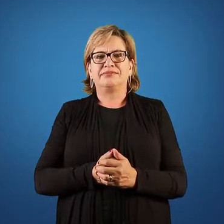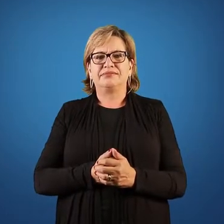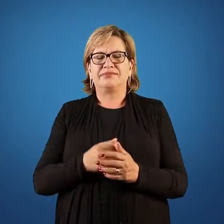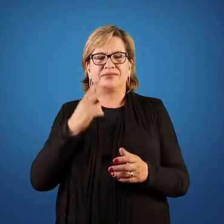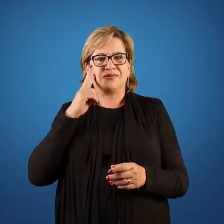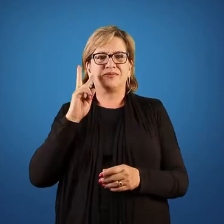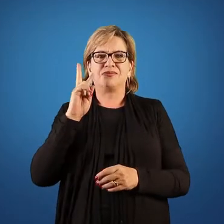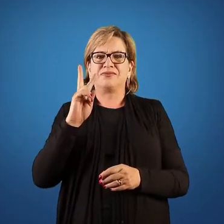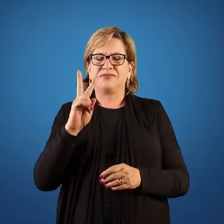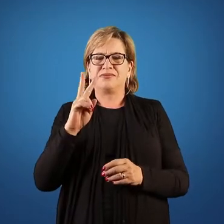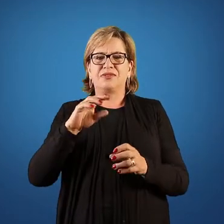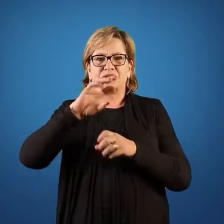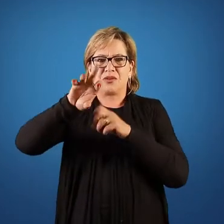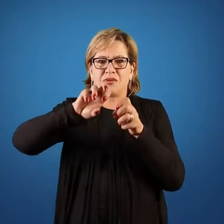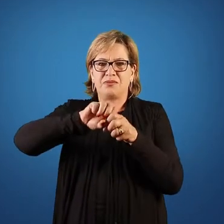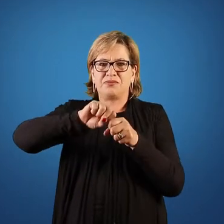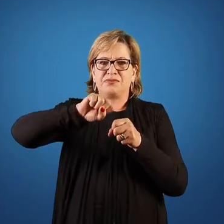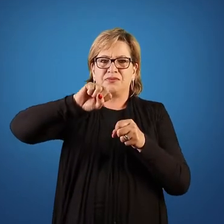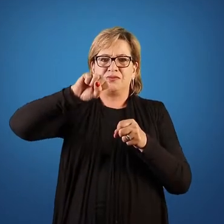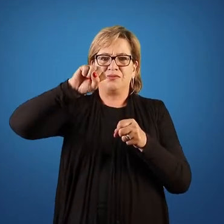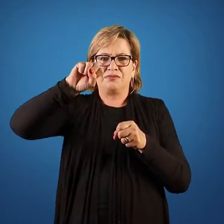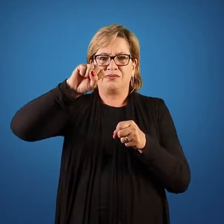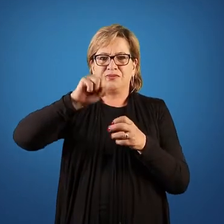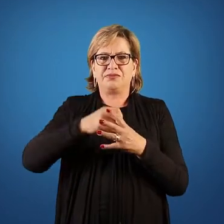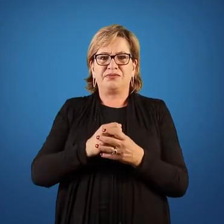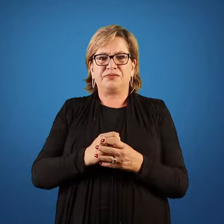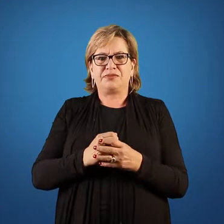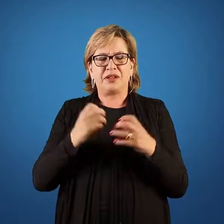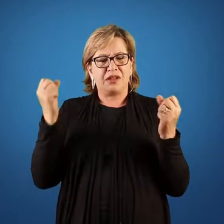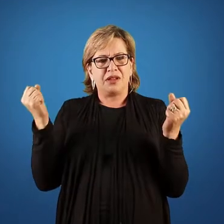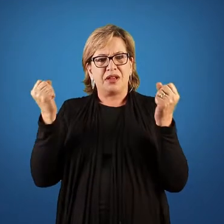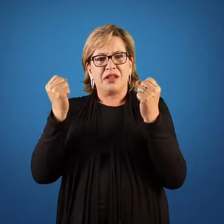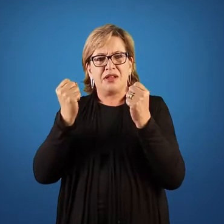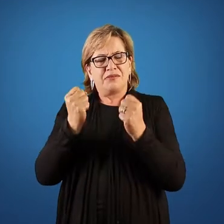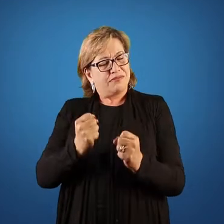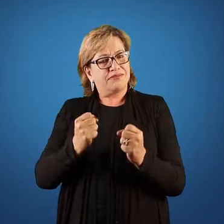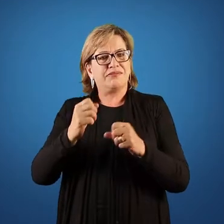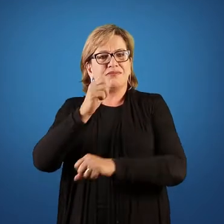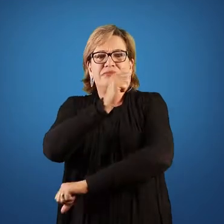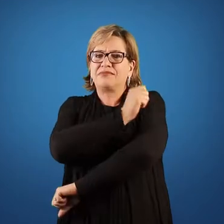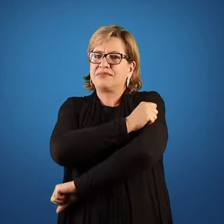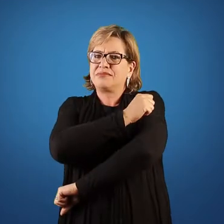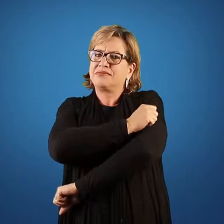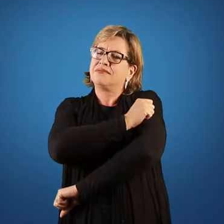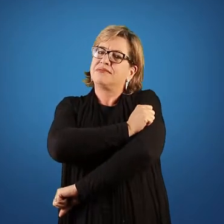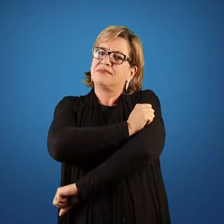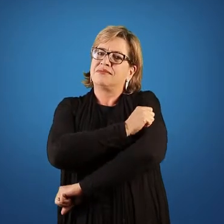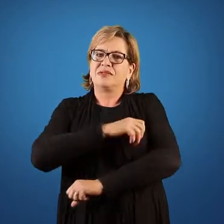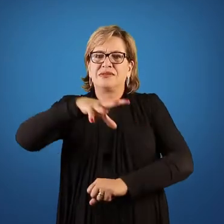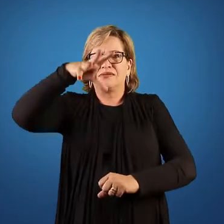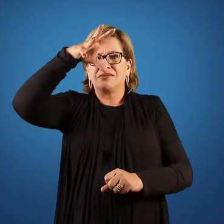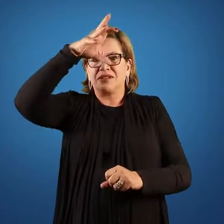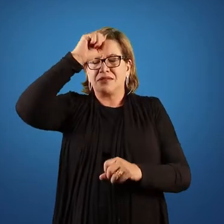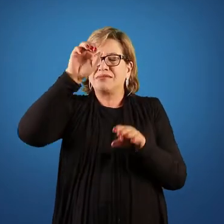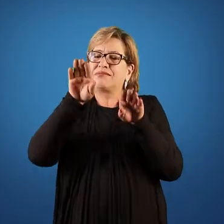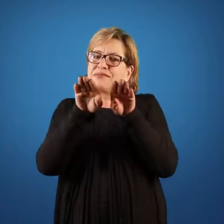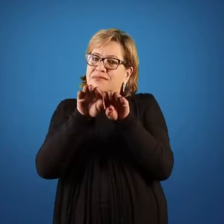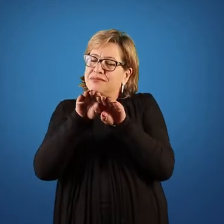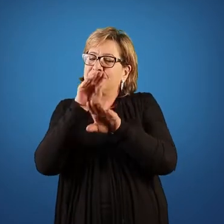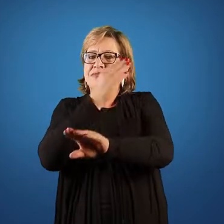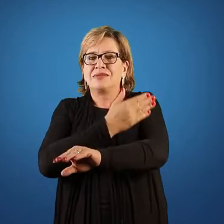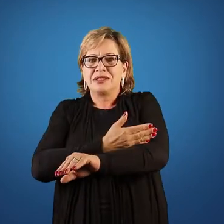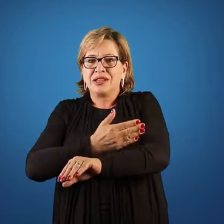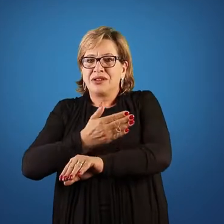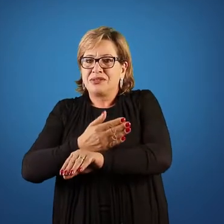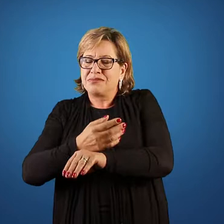Então, pessoal, com esse nó, né, é possível o aluno já aprender e se acostumando aos poucos